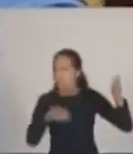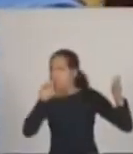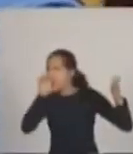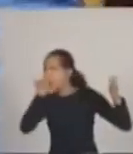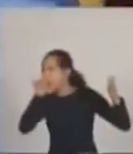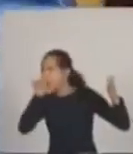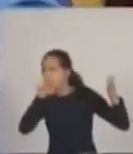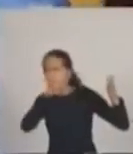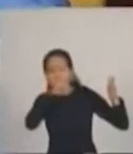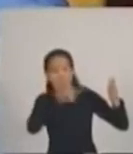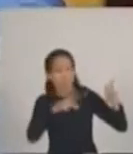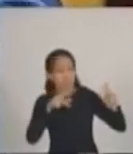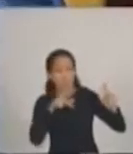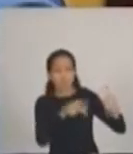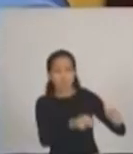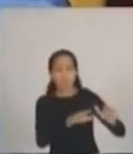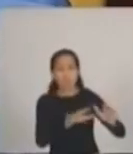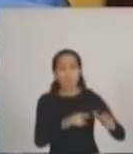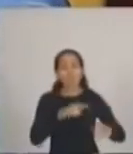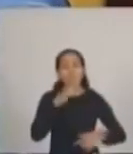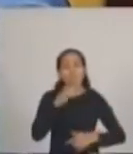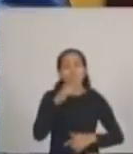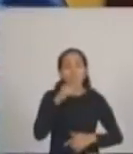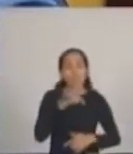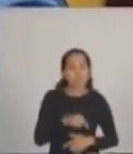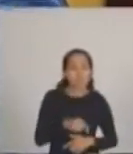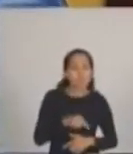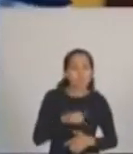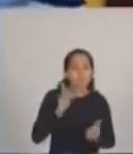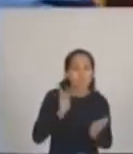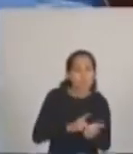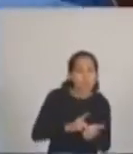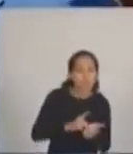falou. Só que eu tenho dúvidas se esse parecer é válido ou não.